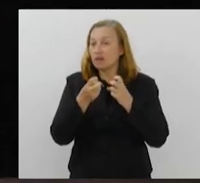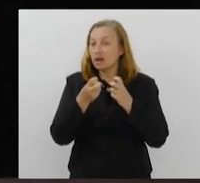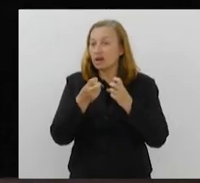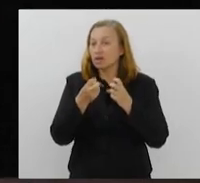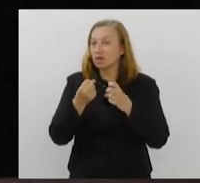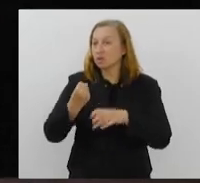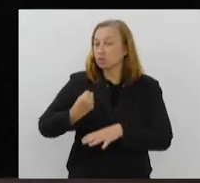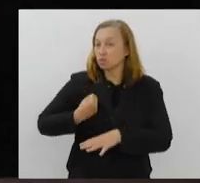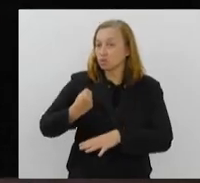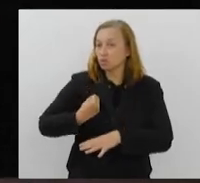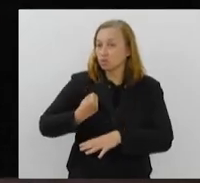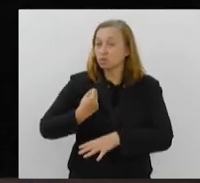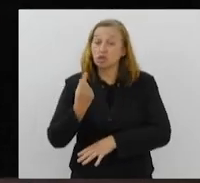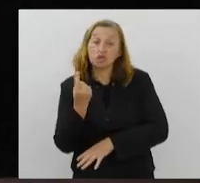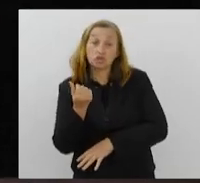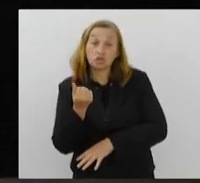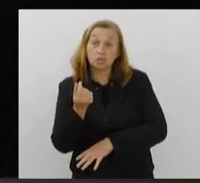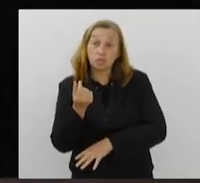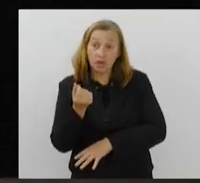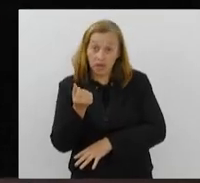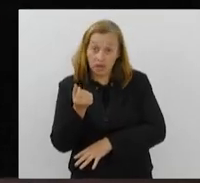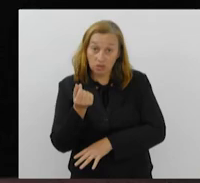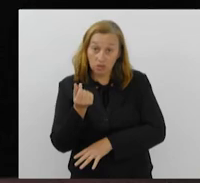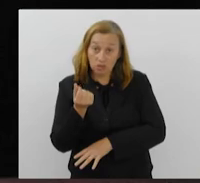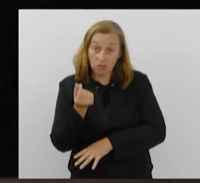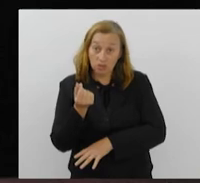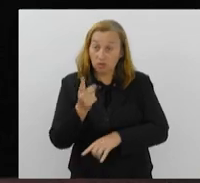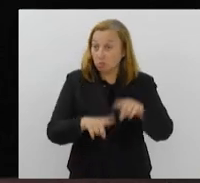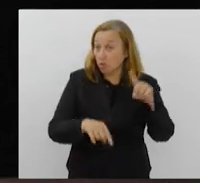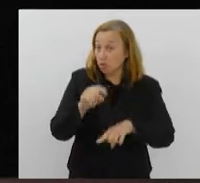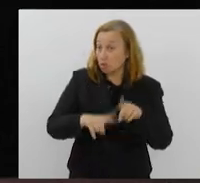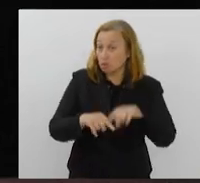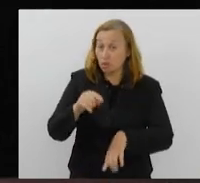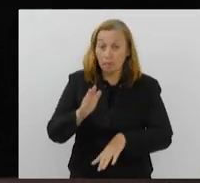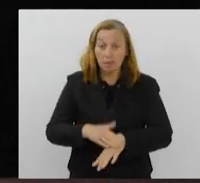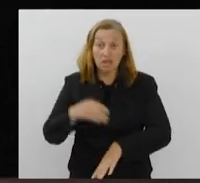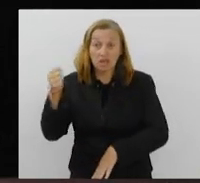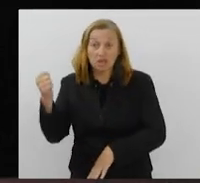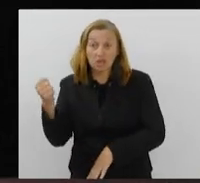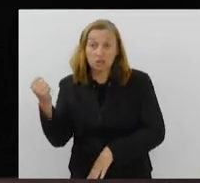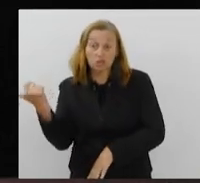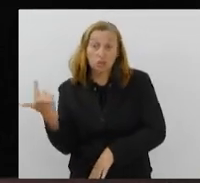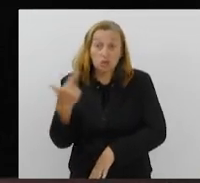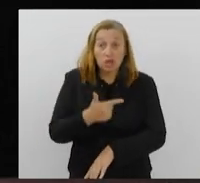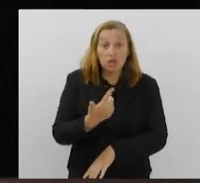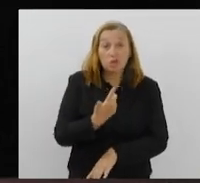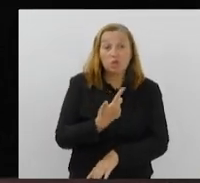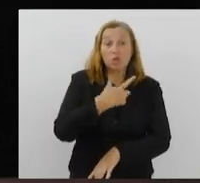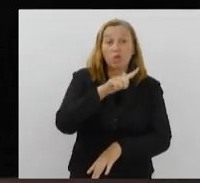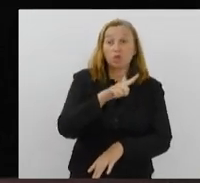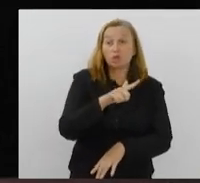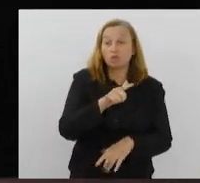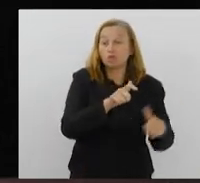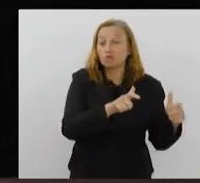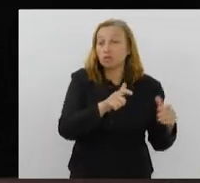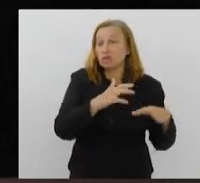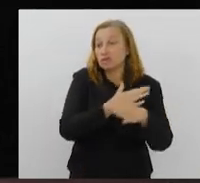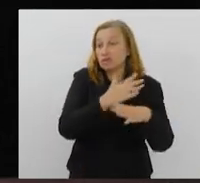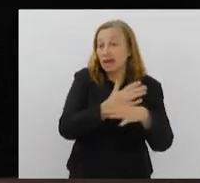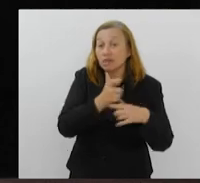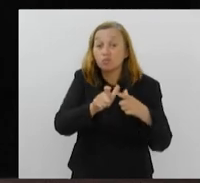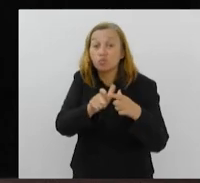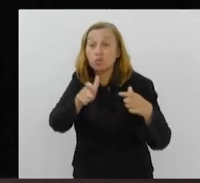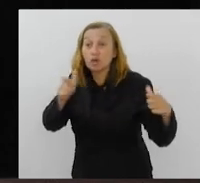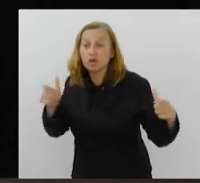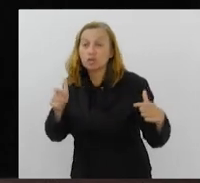de preços repassados ao consumidor aqui no Rio de Janeiro são maiores, inclusive, do que em algumas cidades grandes,